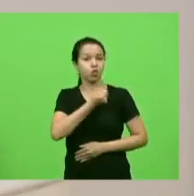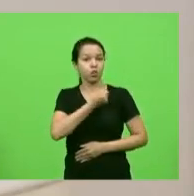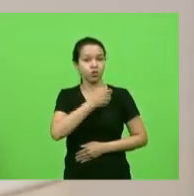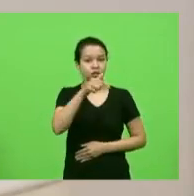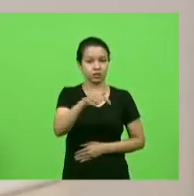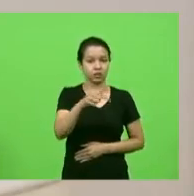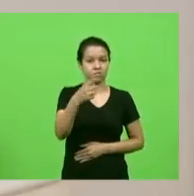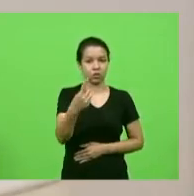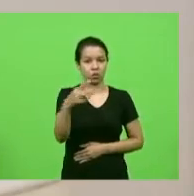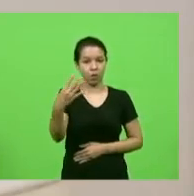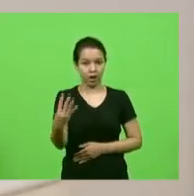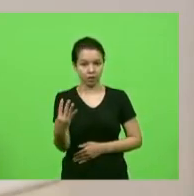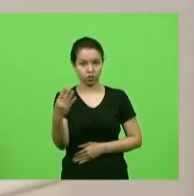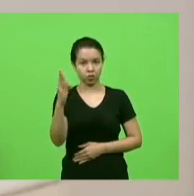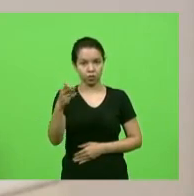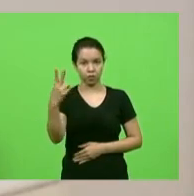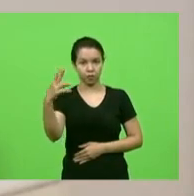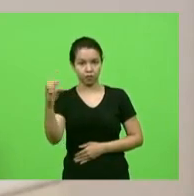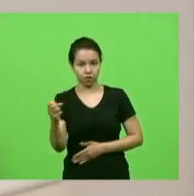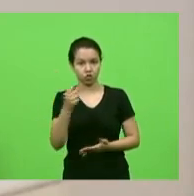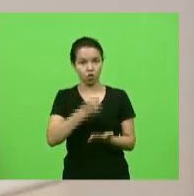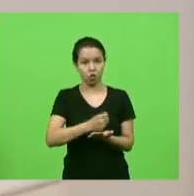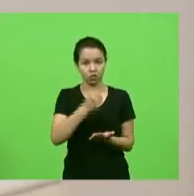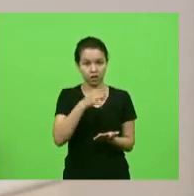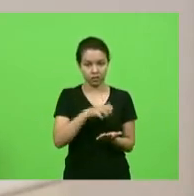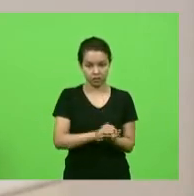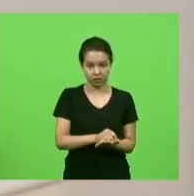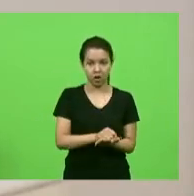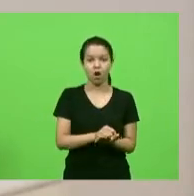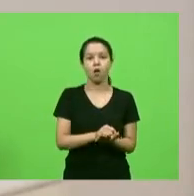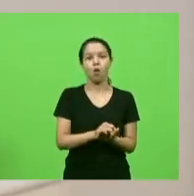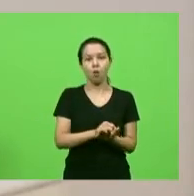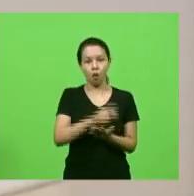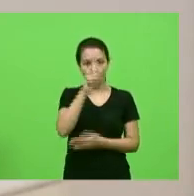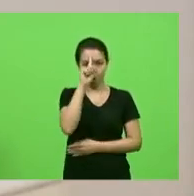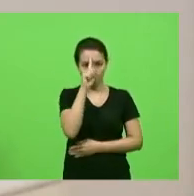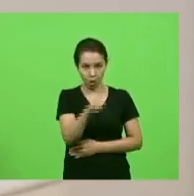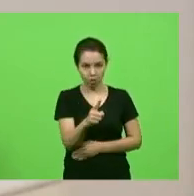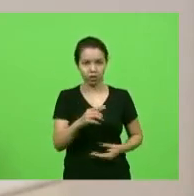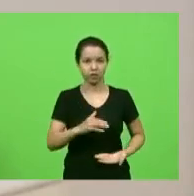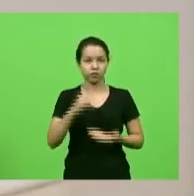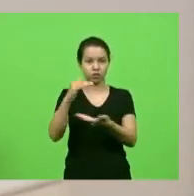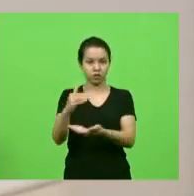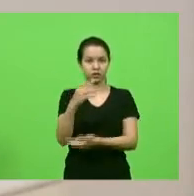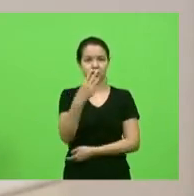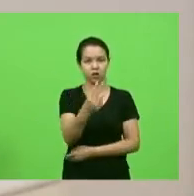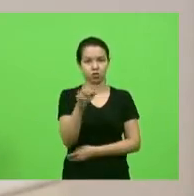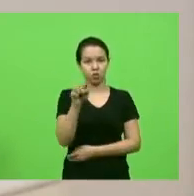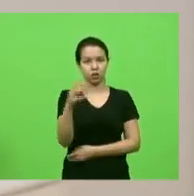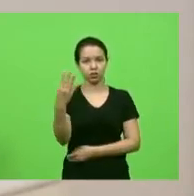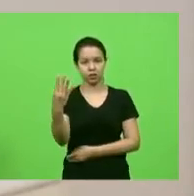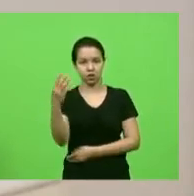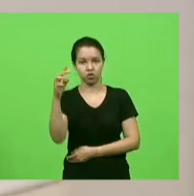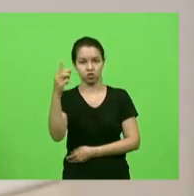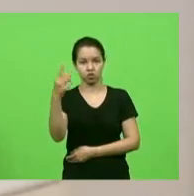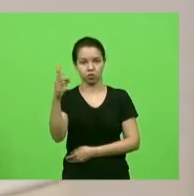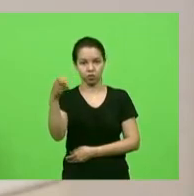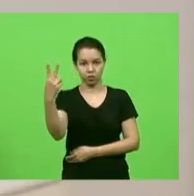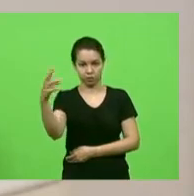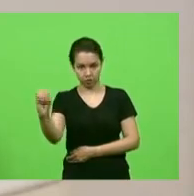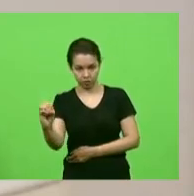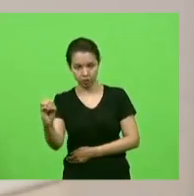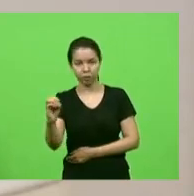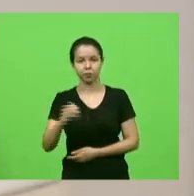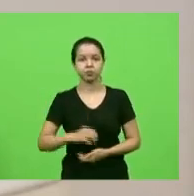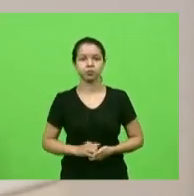754/2020, com contratação mediante ordem de fornecimento número 343/2020. Posteriormente,